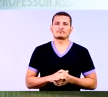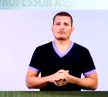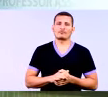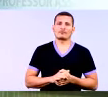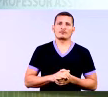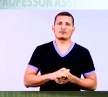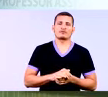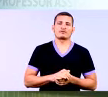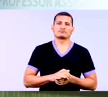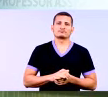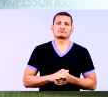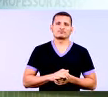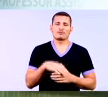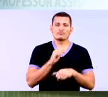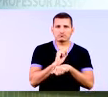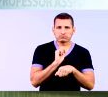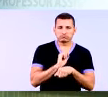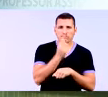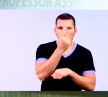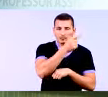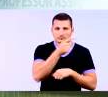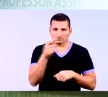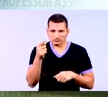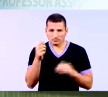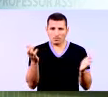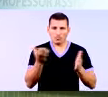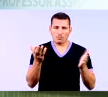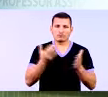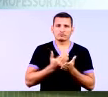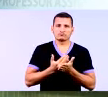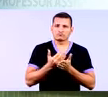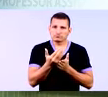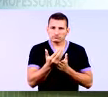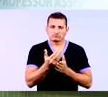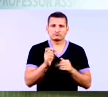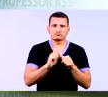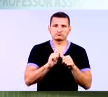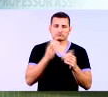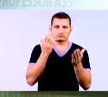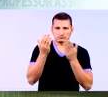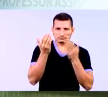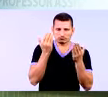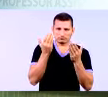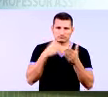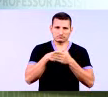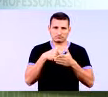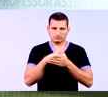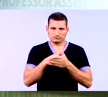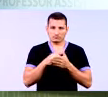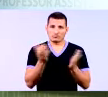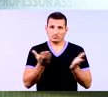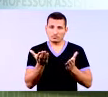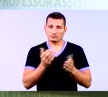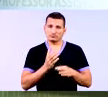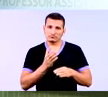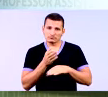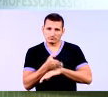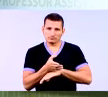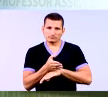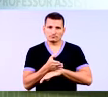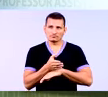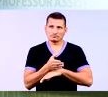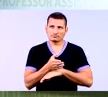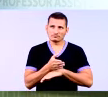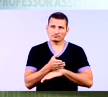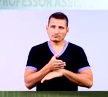a paradinha de uma semana aí. E hoje nós vamos entrar, fazer uma analogia ao futebol aí, nós vamos entrar na